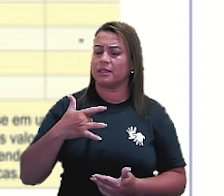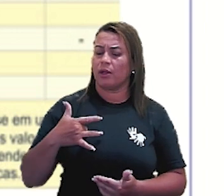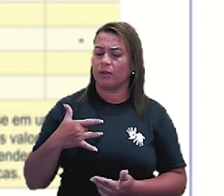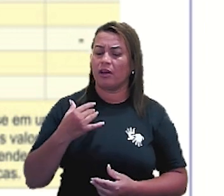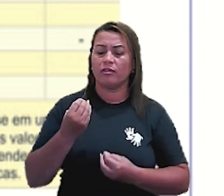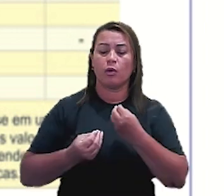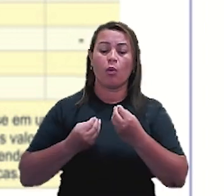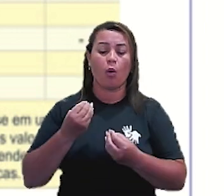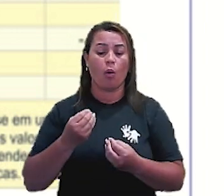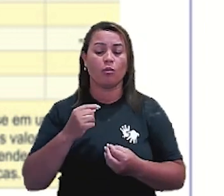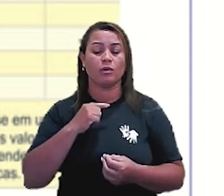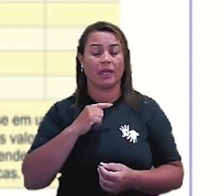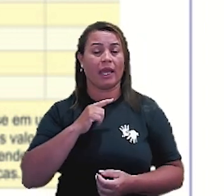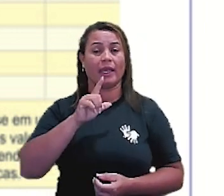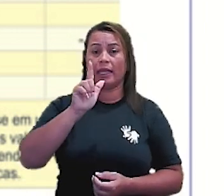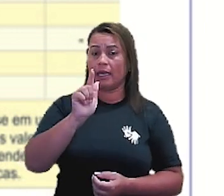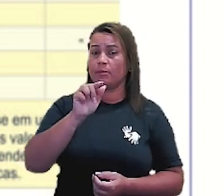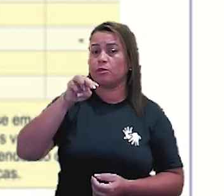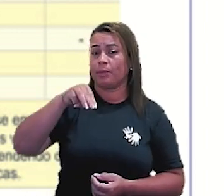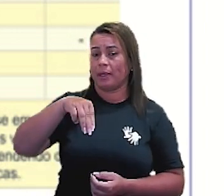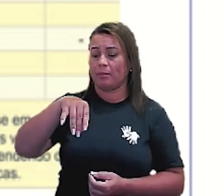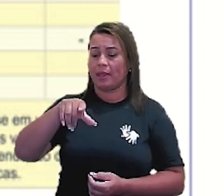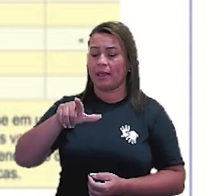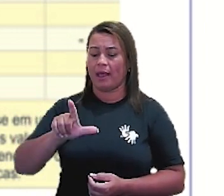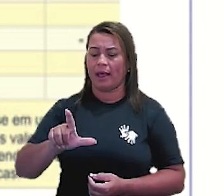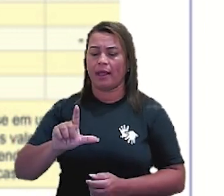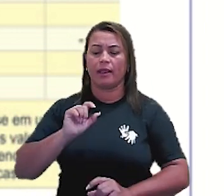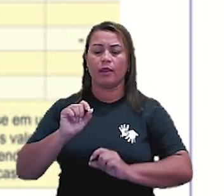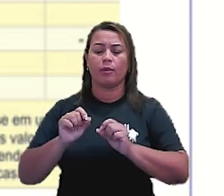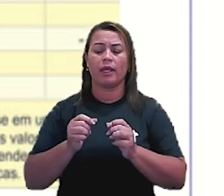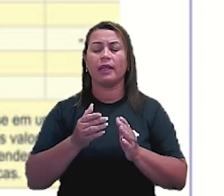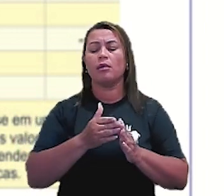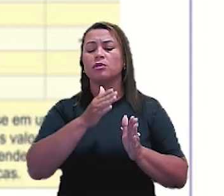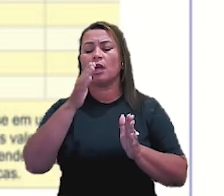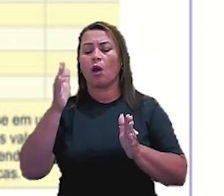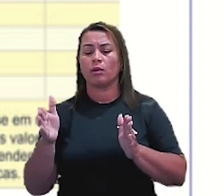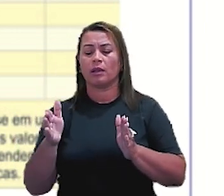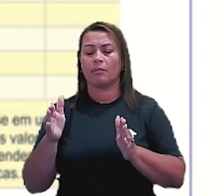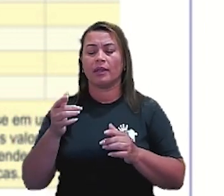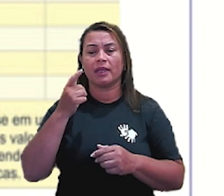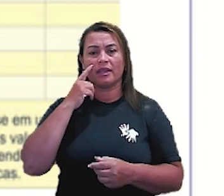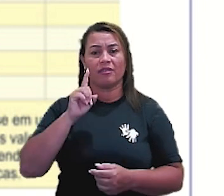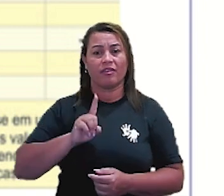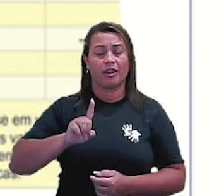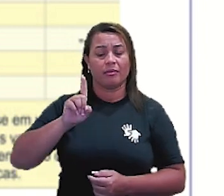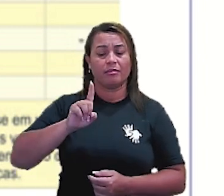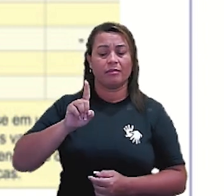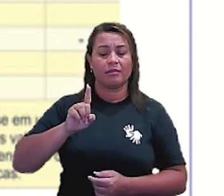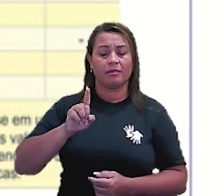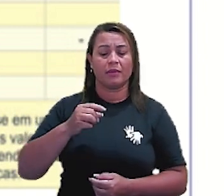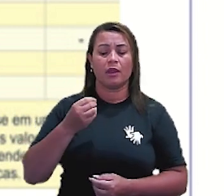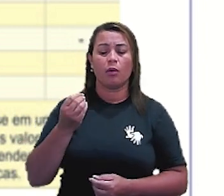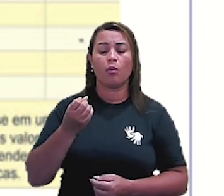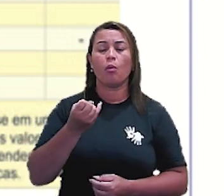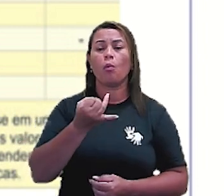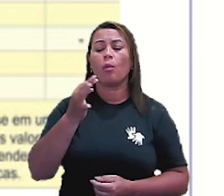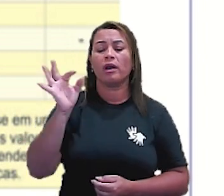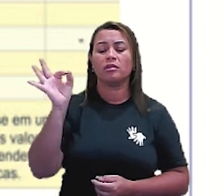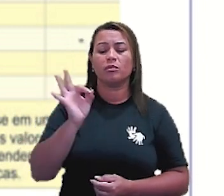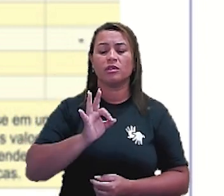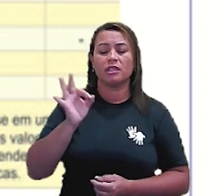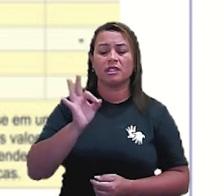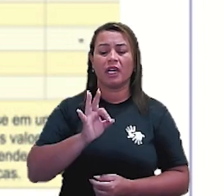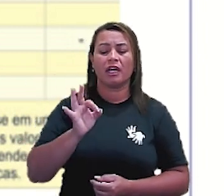se encontra em gramas ou ml, certo? A outra parte aí, né, que a gente consegue observar é a porcentagem VD, que